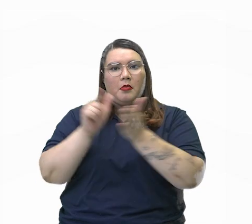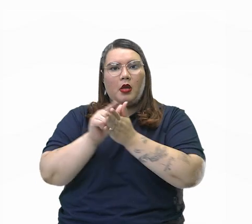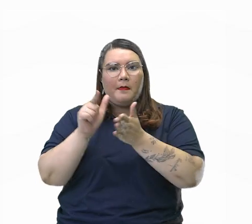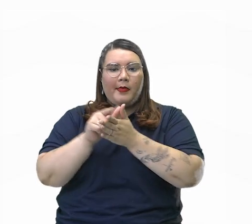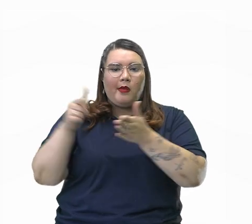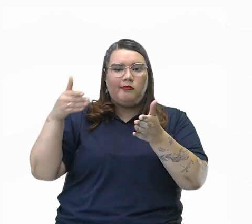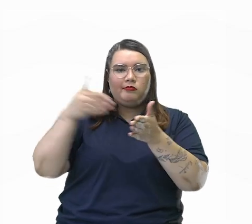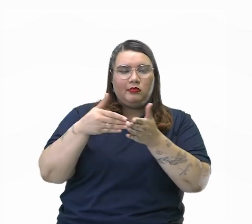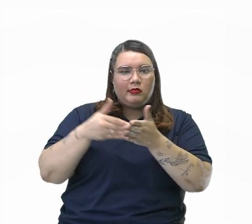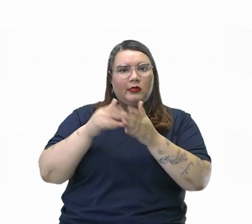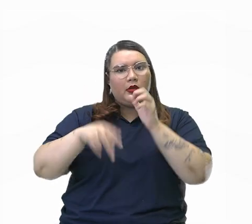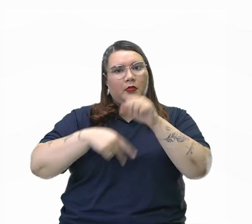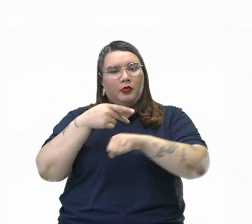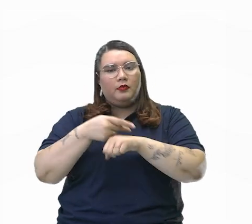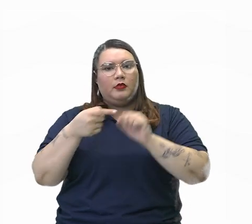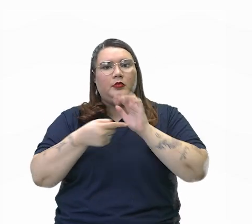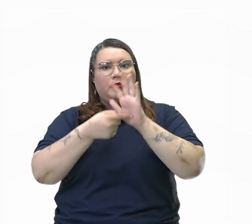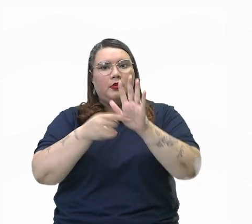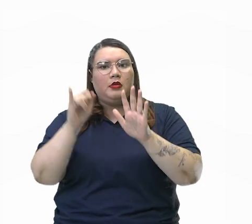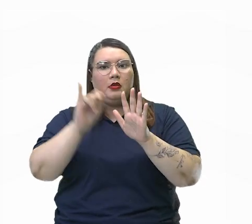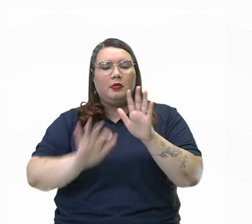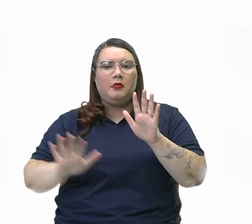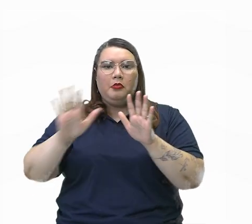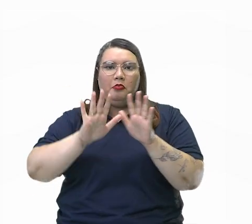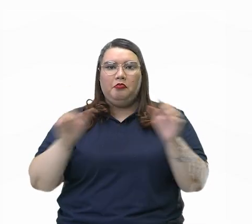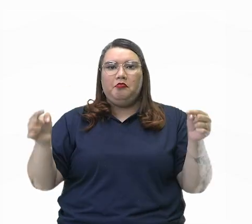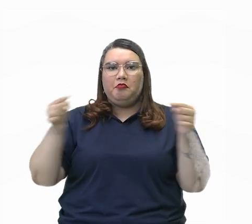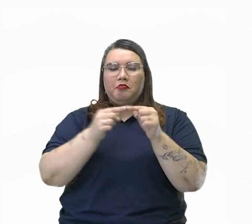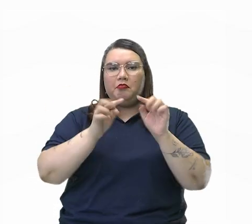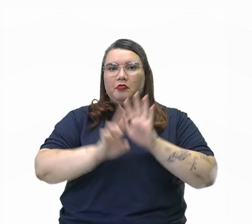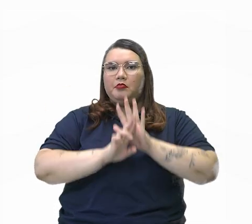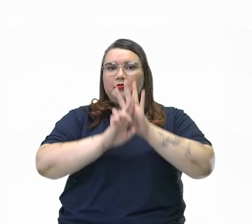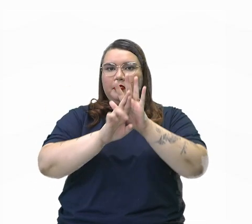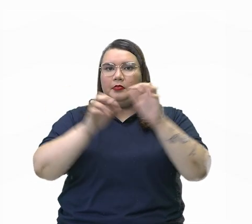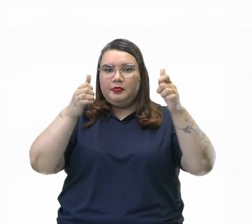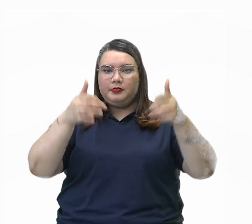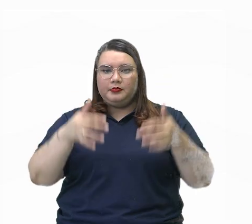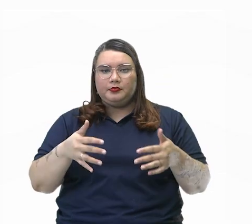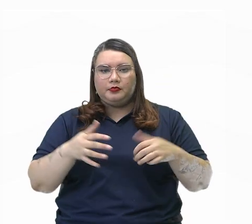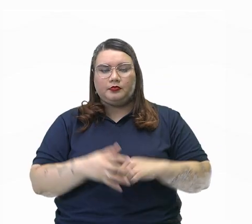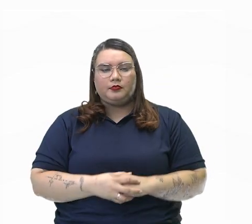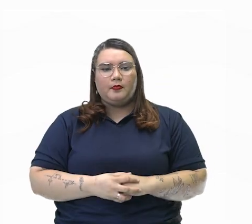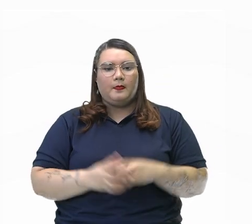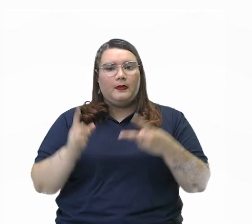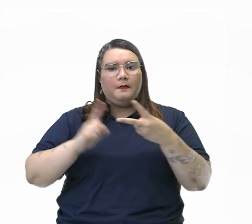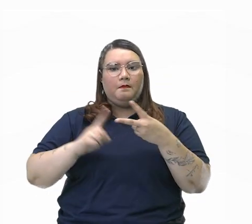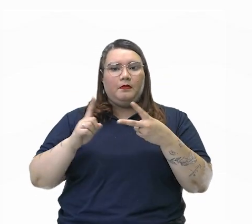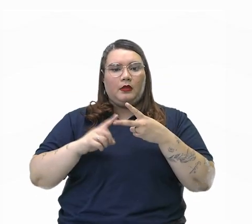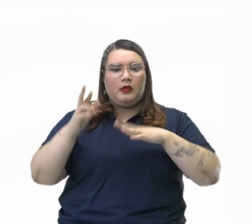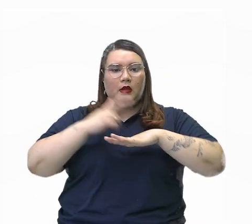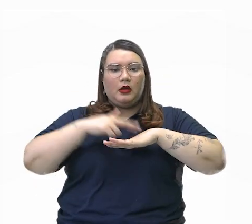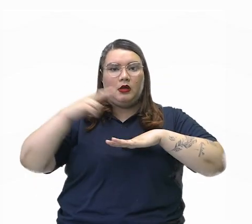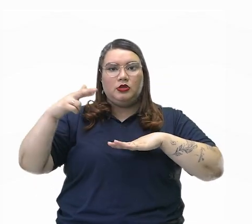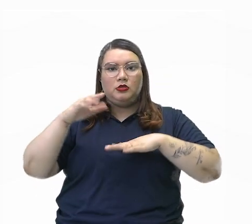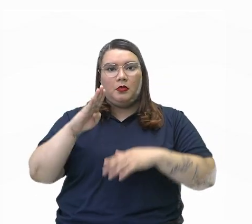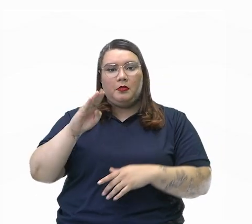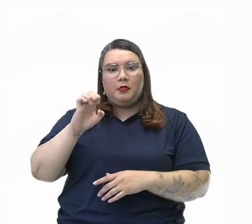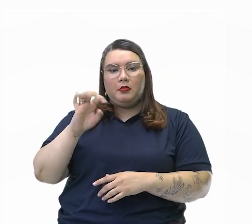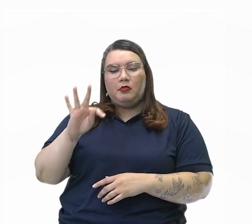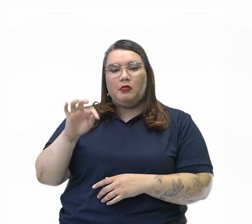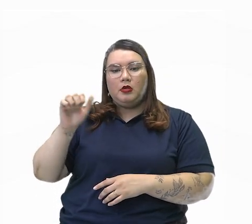pouco nós vamos ver uma imagem que representa muito bem o que eu estou falando. A radiação